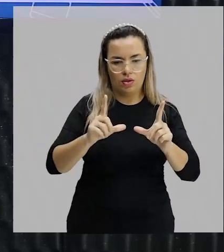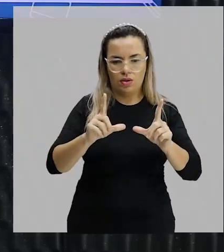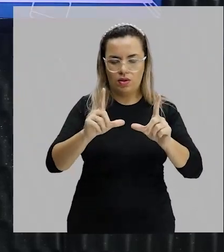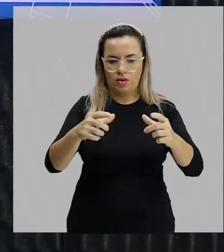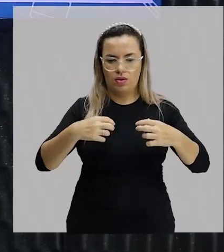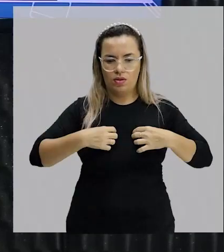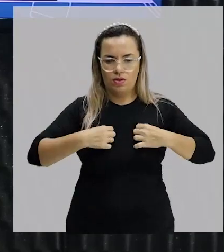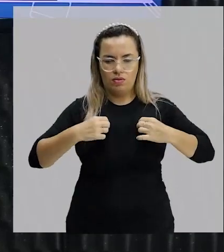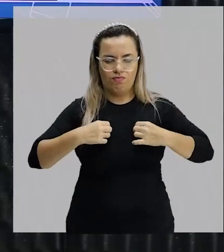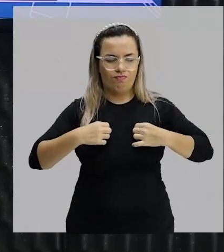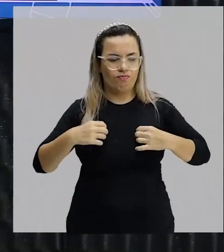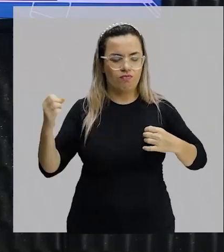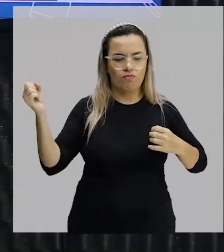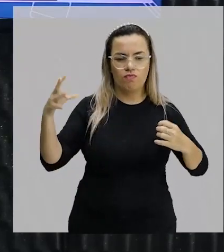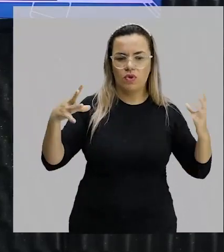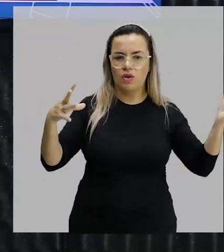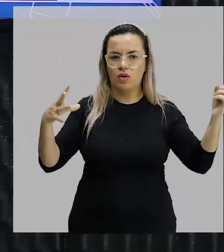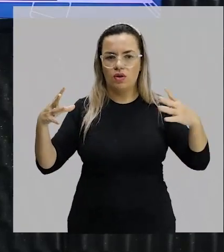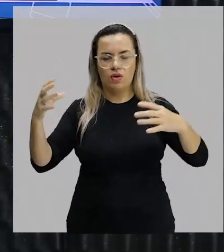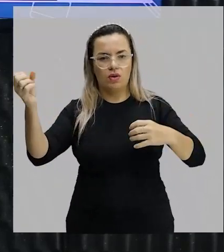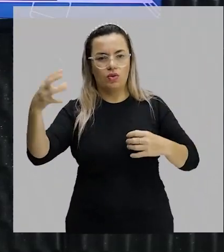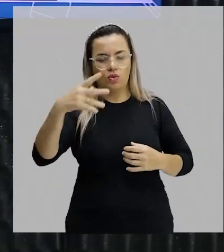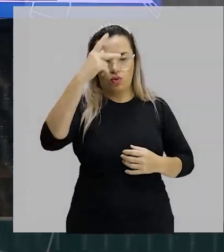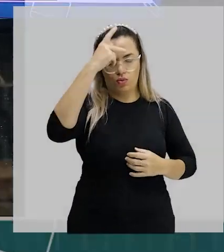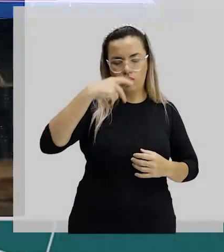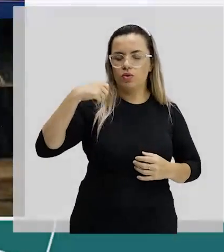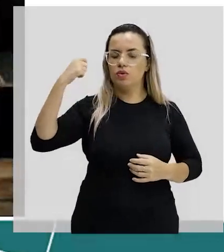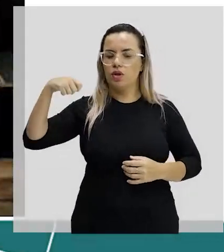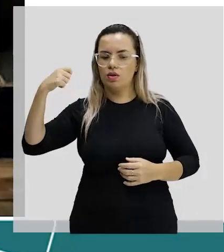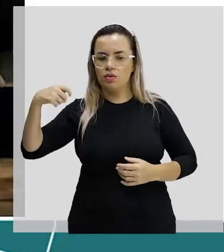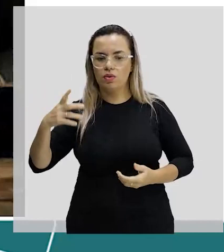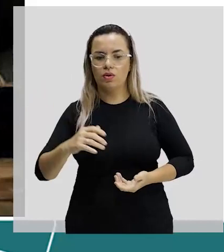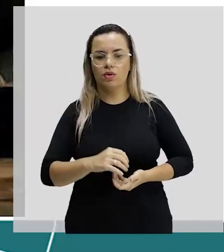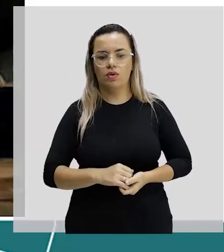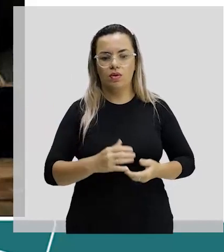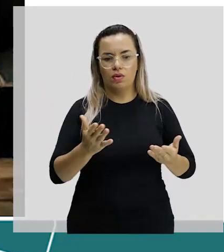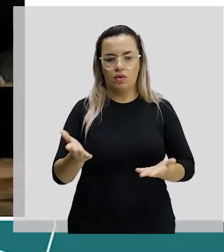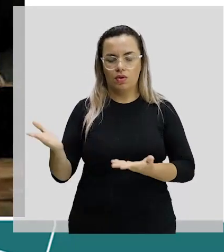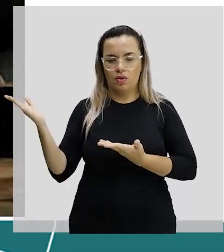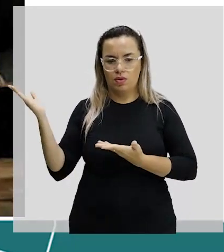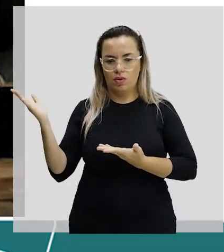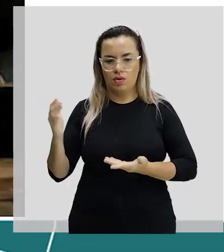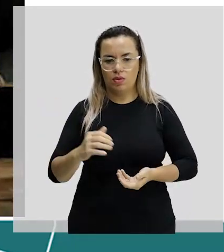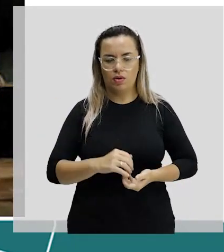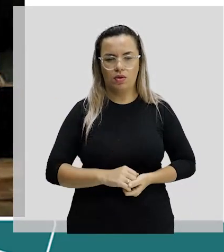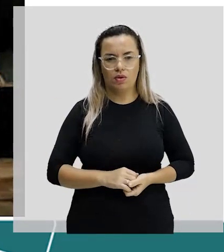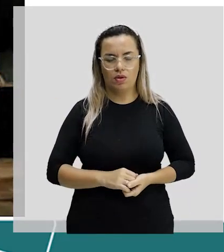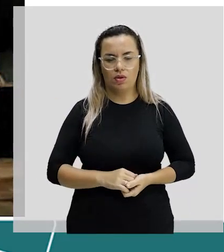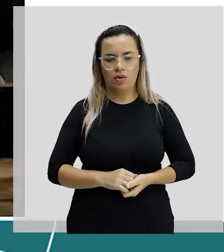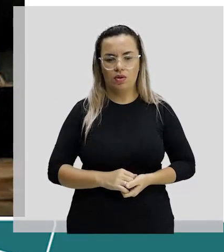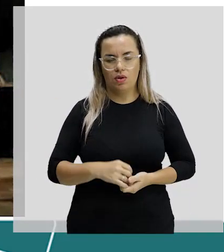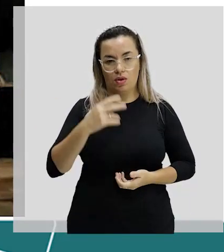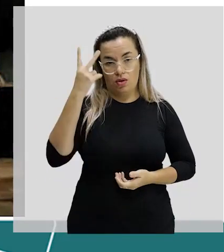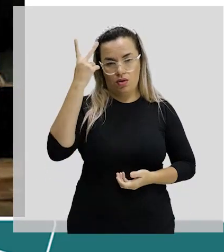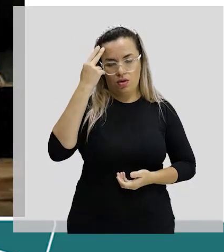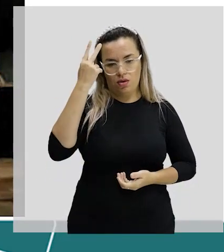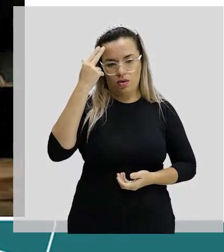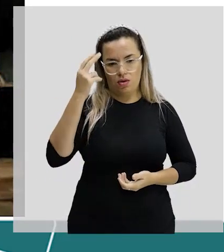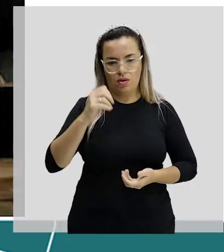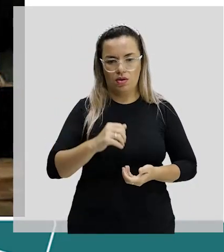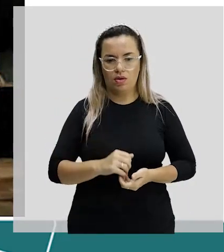vestimenta, na iluminação, depende muito da proposta do espetáculo. O cenário arquitetônico, por exemplo, que é o mais comum, principalmente para quem está